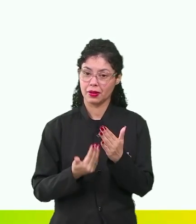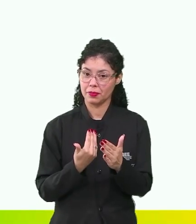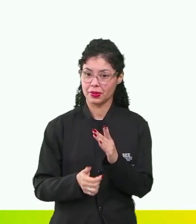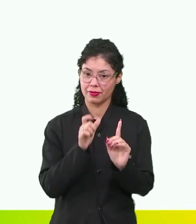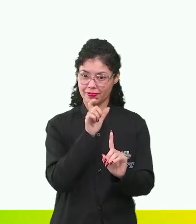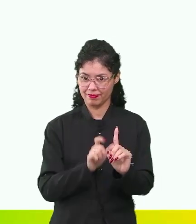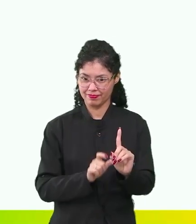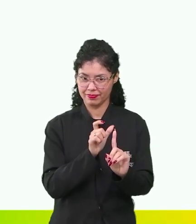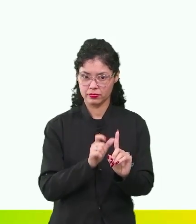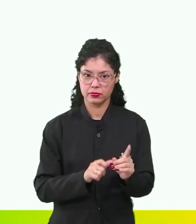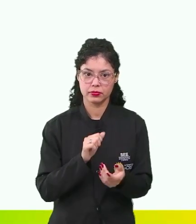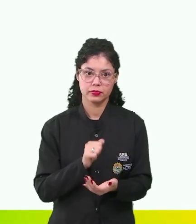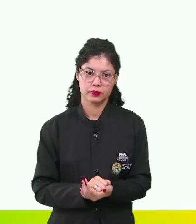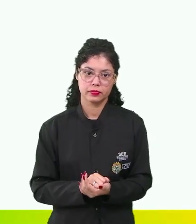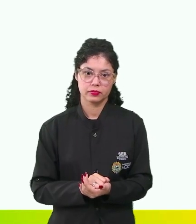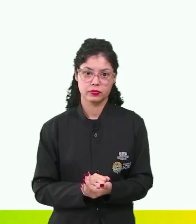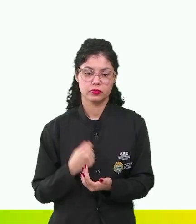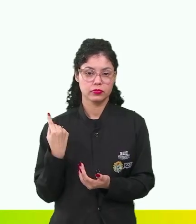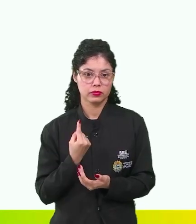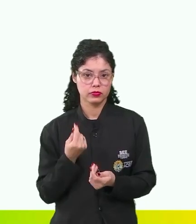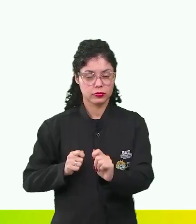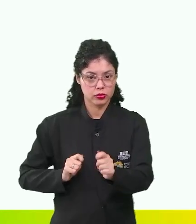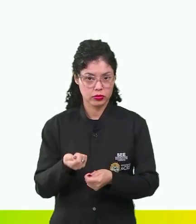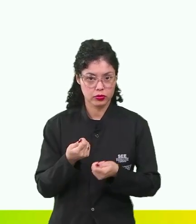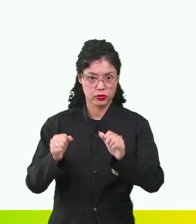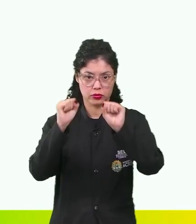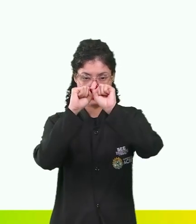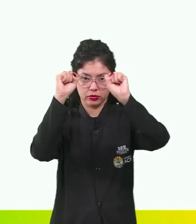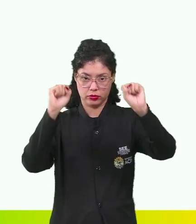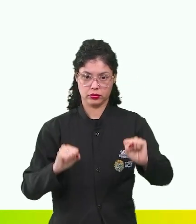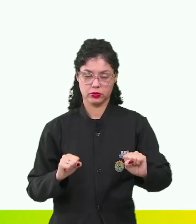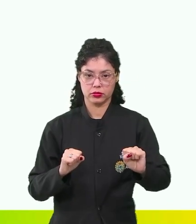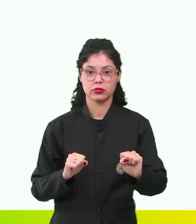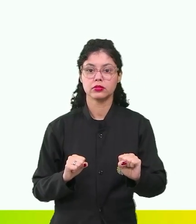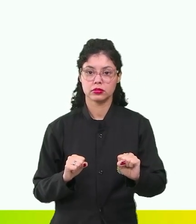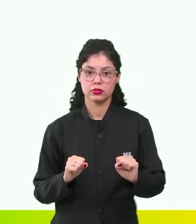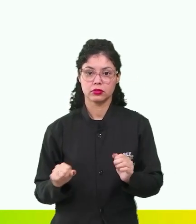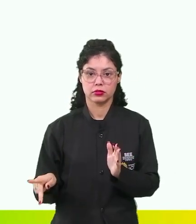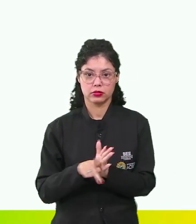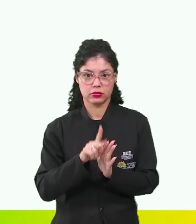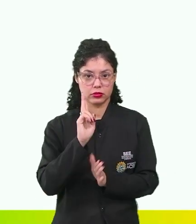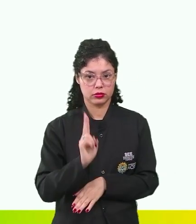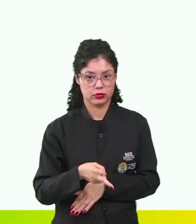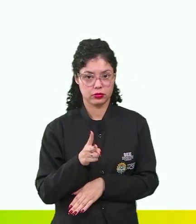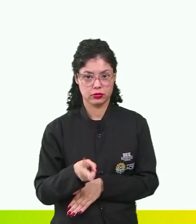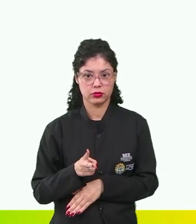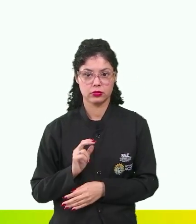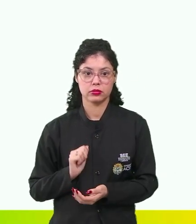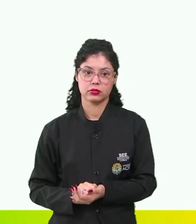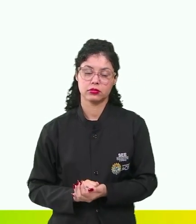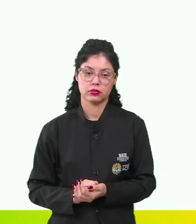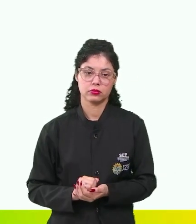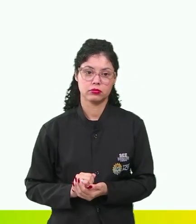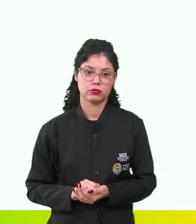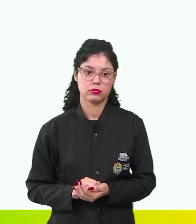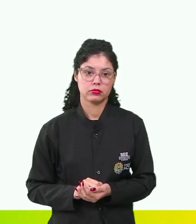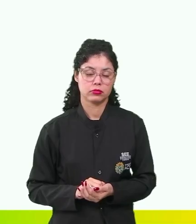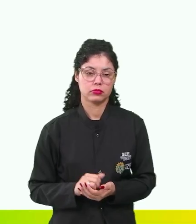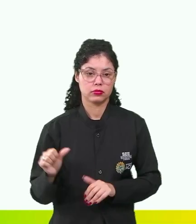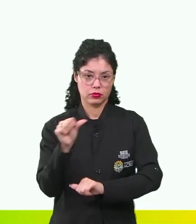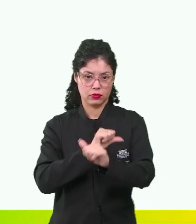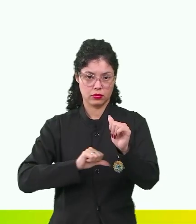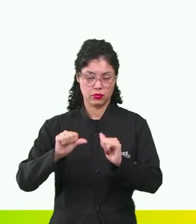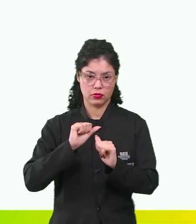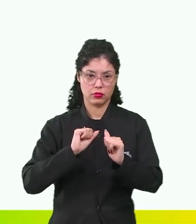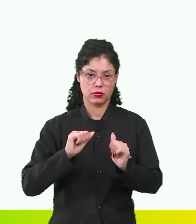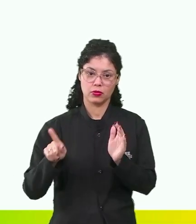de autonomia. O indivíduo é dominado por um sistema que ele mesmo mantém, o